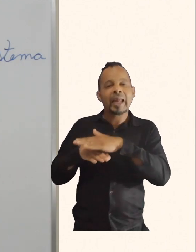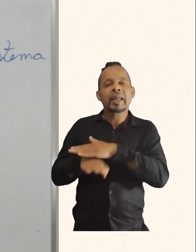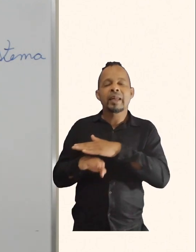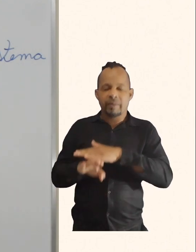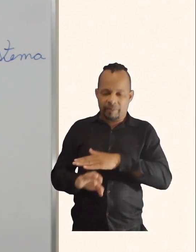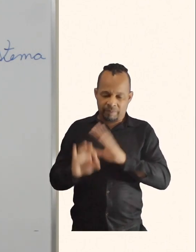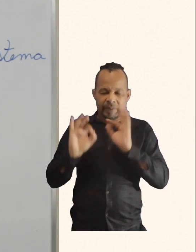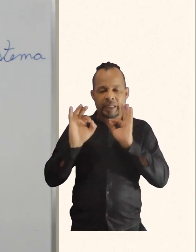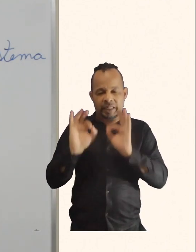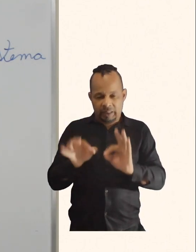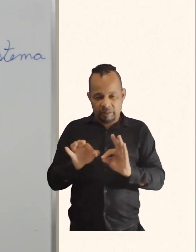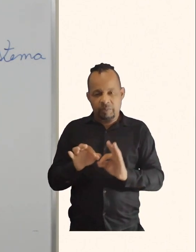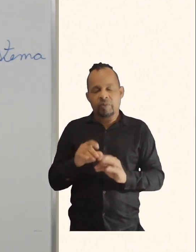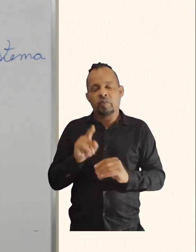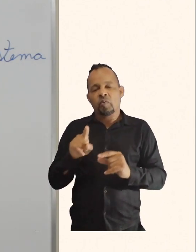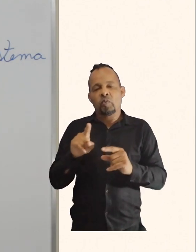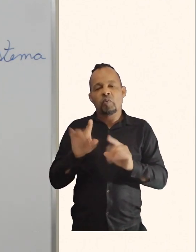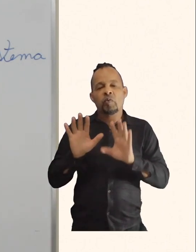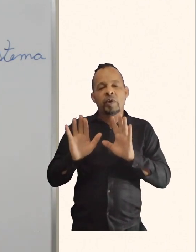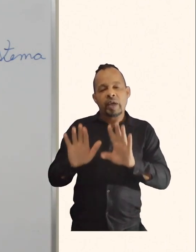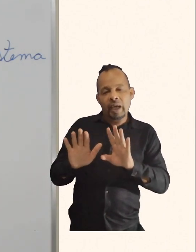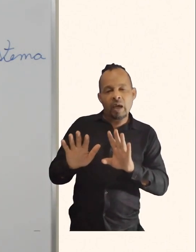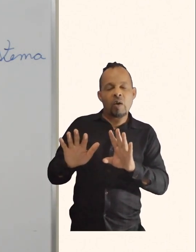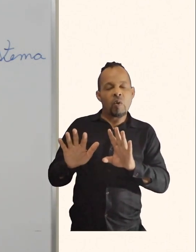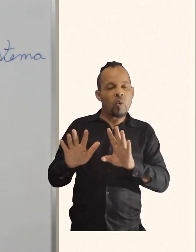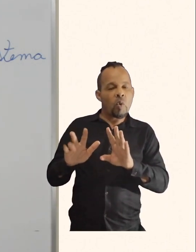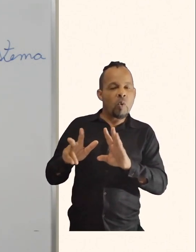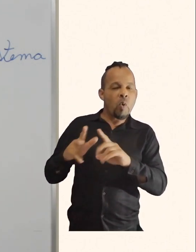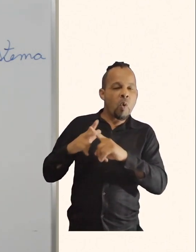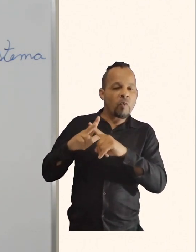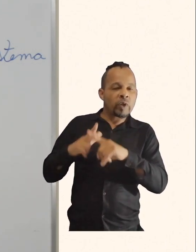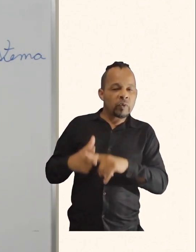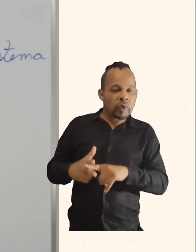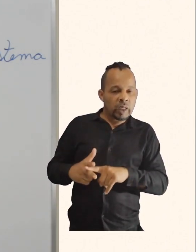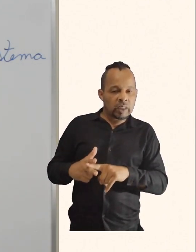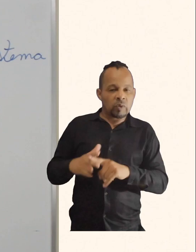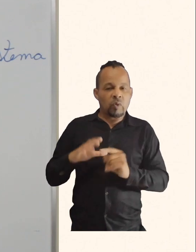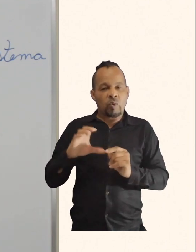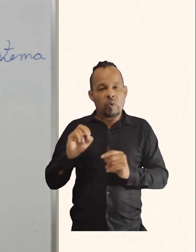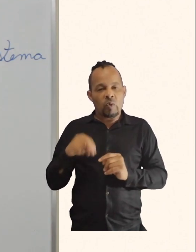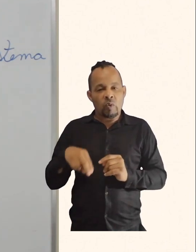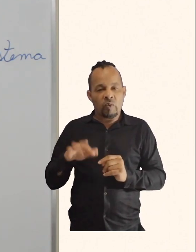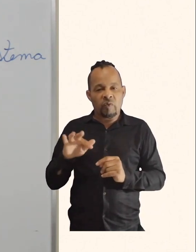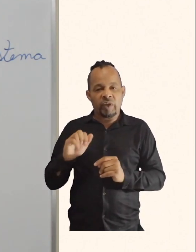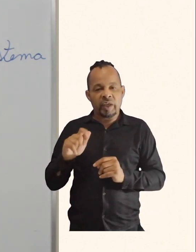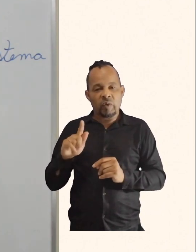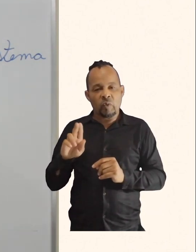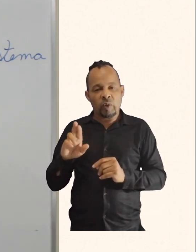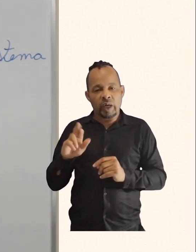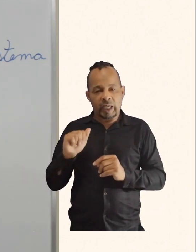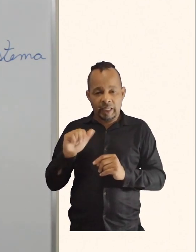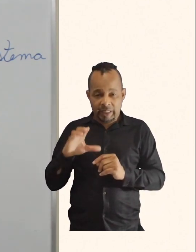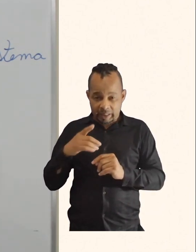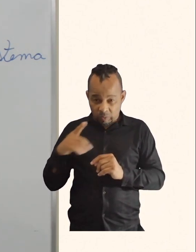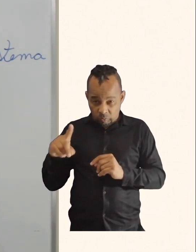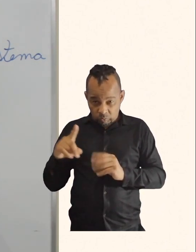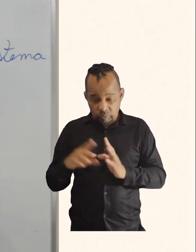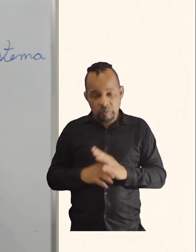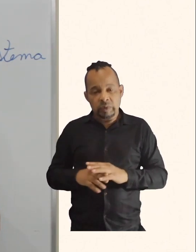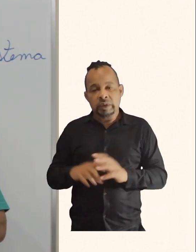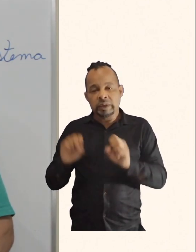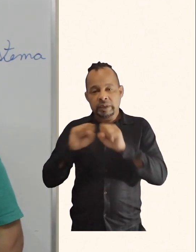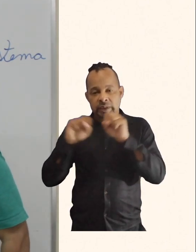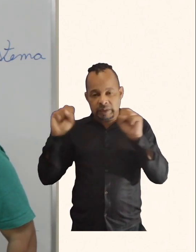Energia guardada em uma configuração do sistema. Esta energia que